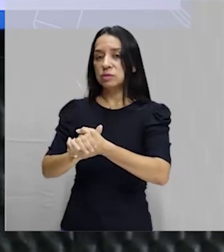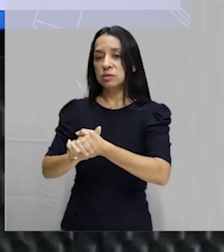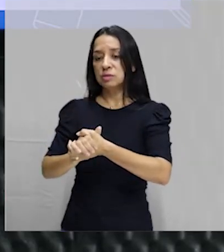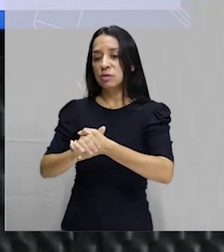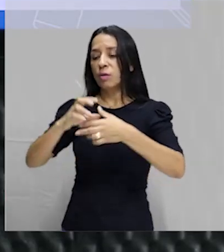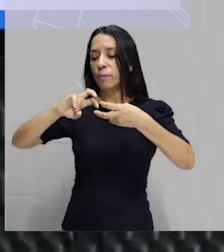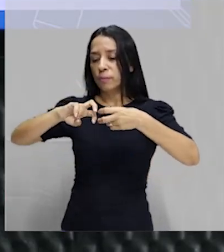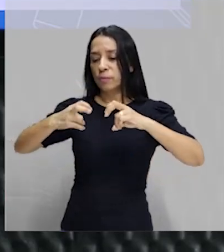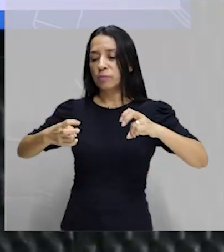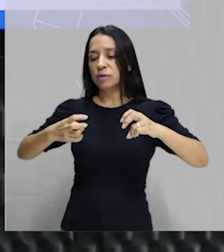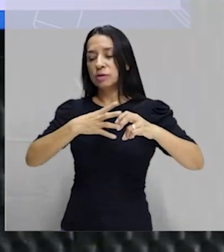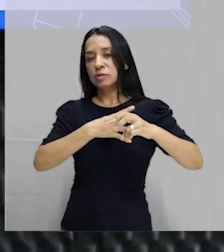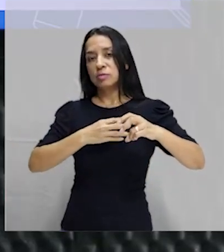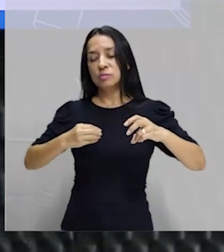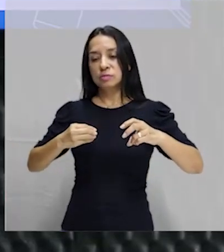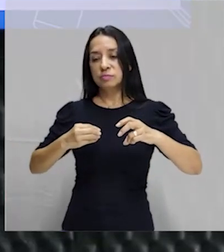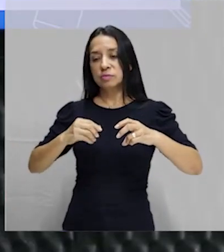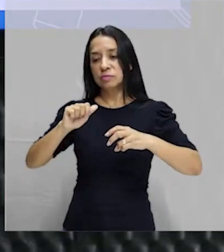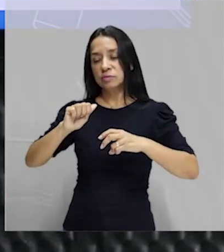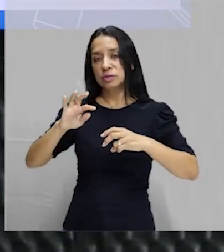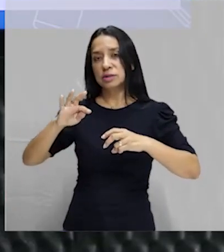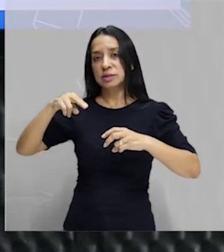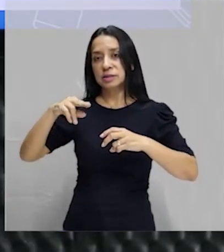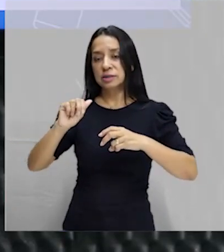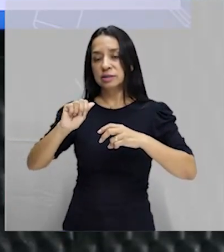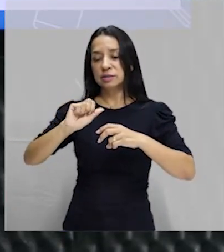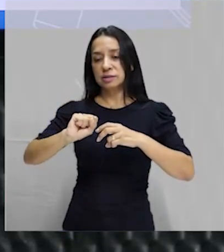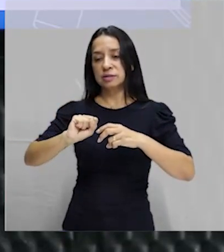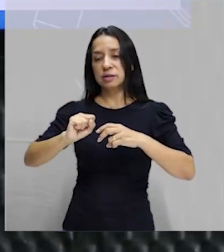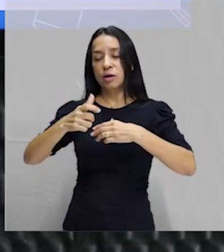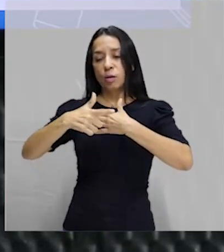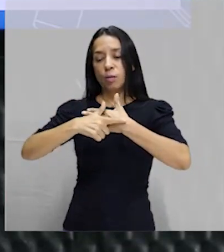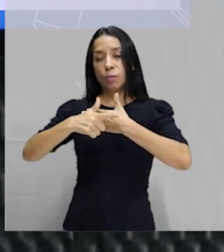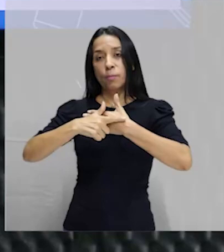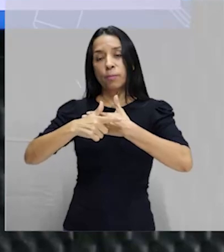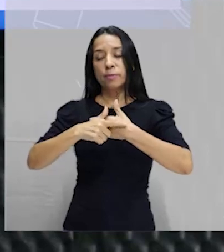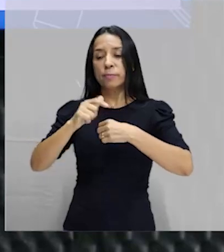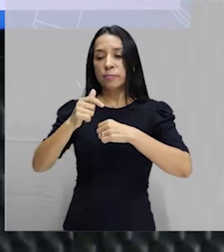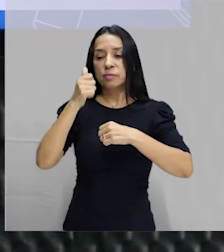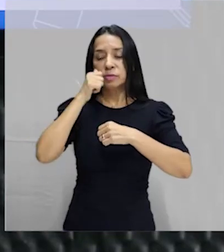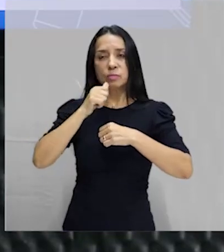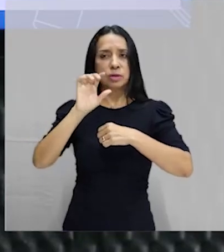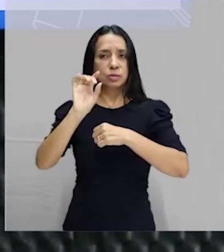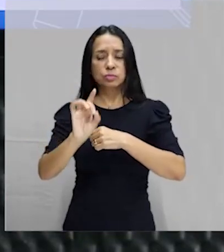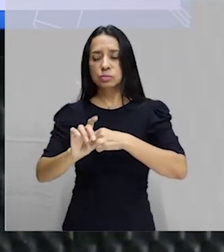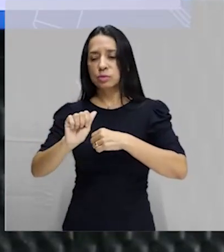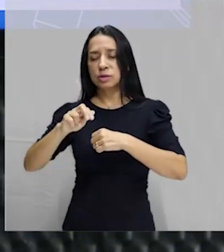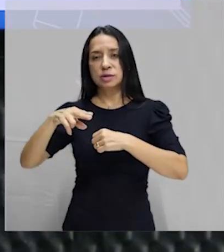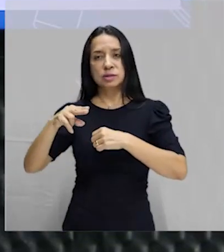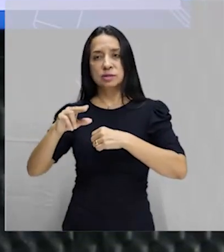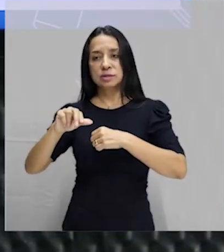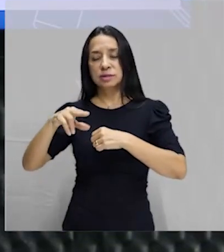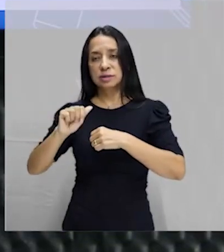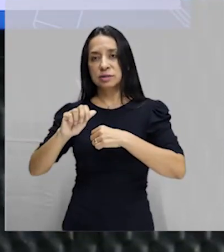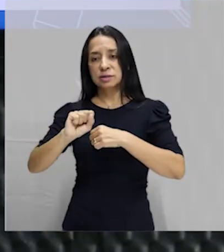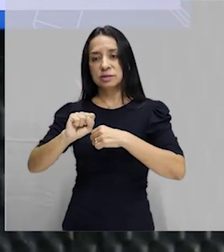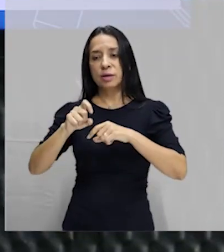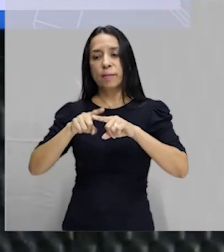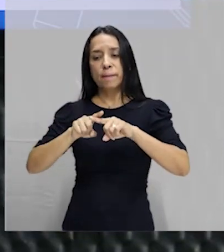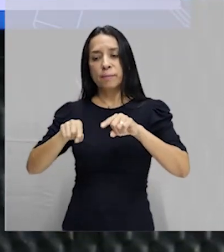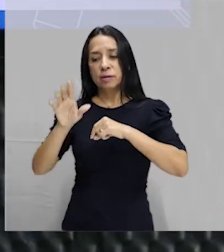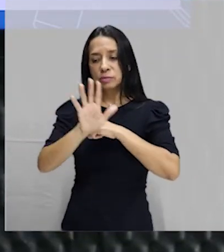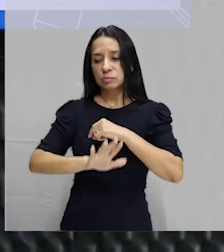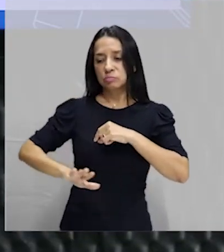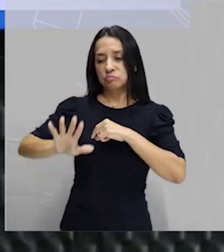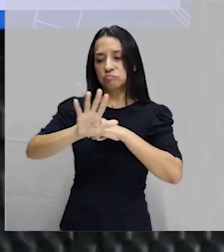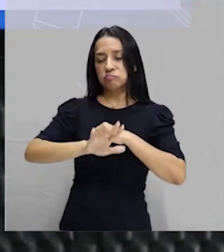Procriam os filhos de Atenas. Esse é o papel da mulher, não só em Atenas, mas o papel da mulher grega de uma forma